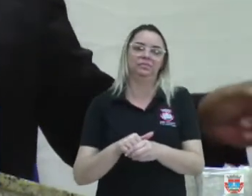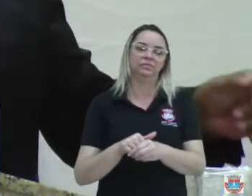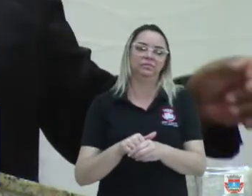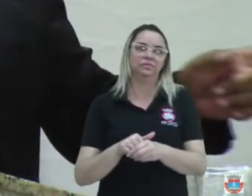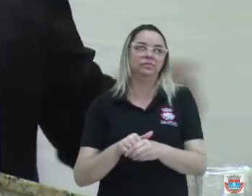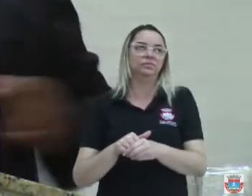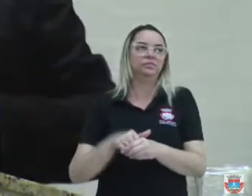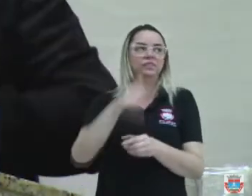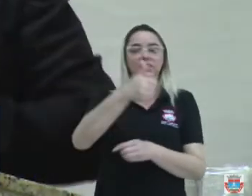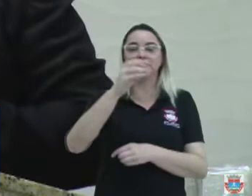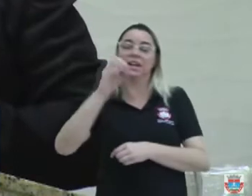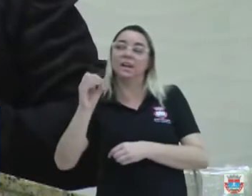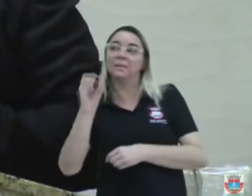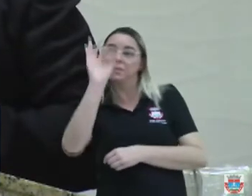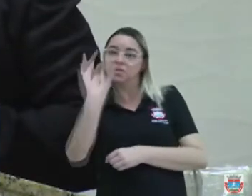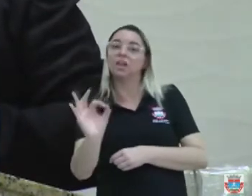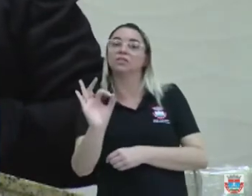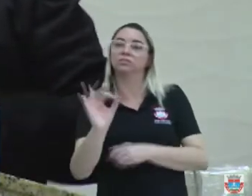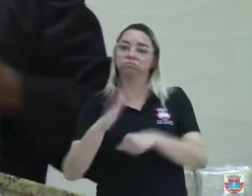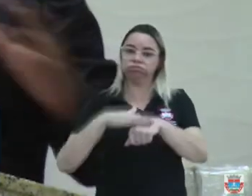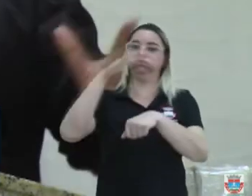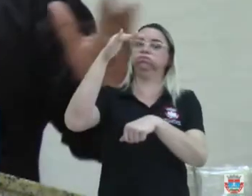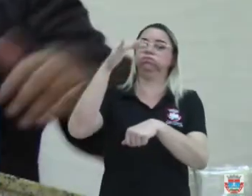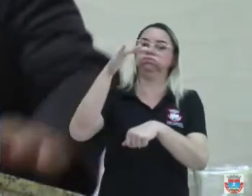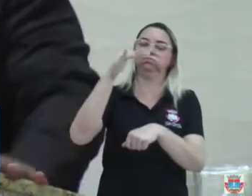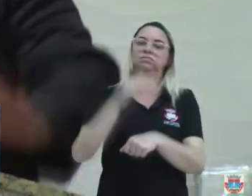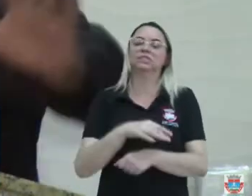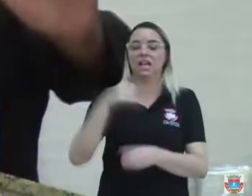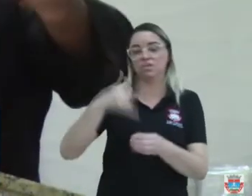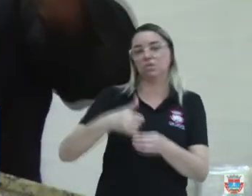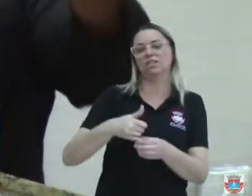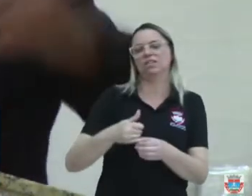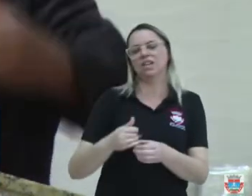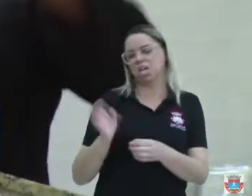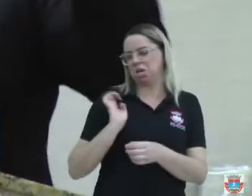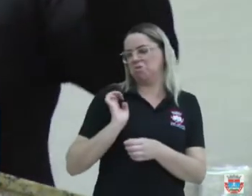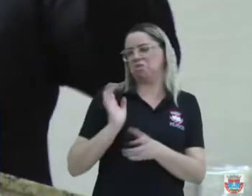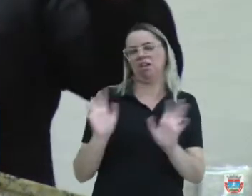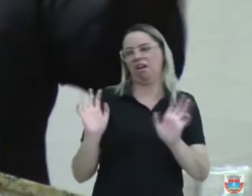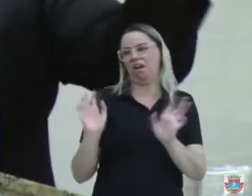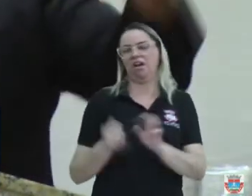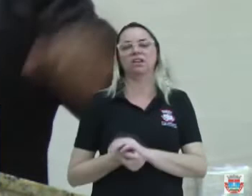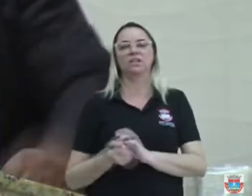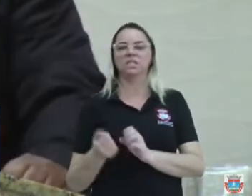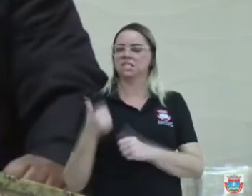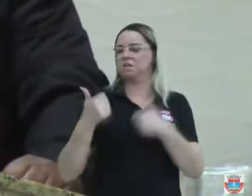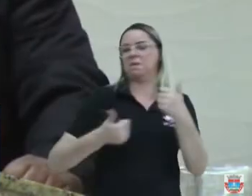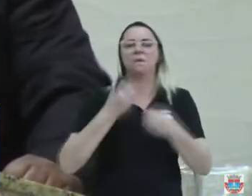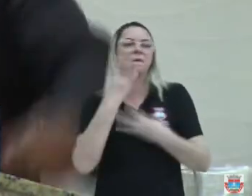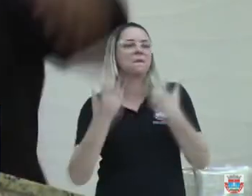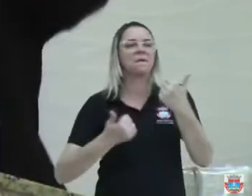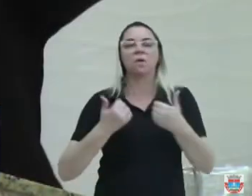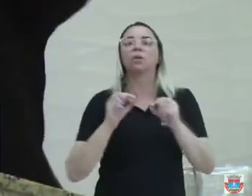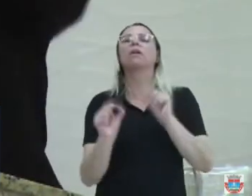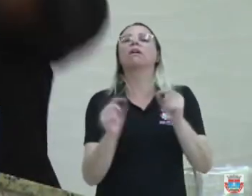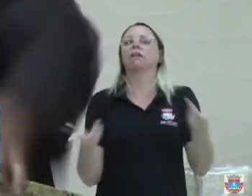mais de 100% o valor da gasolina. E o pessoal ainda está iludido. Ainda tem gente iludida, comemorando. Comemorar o quê? É melhor que